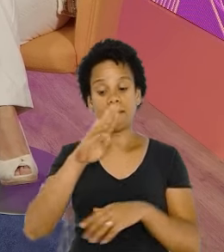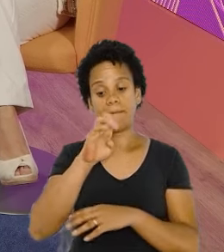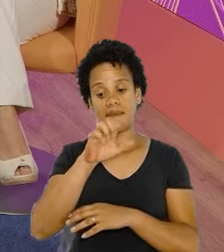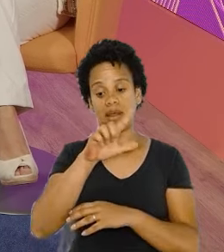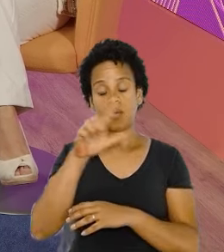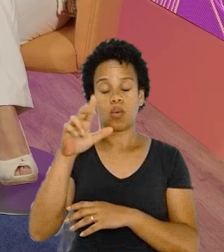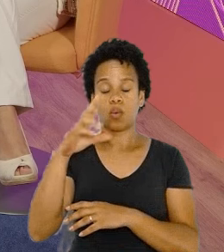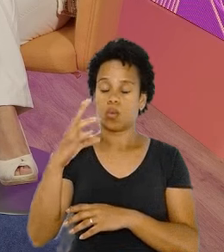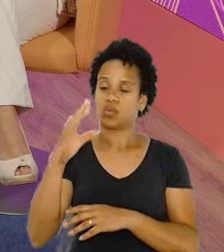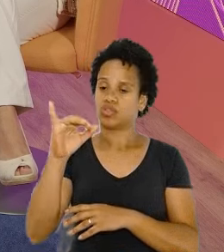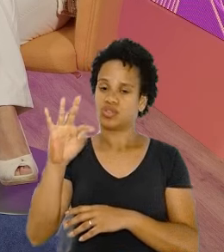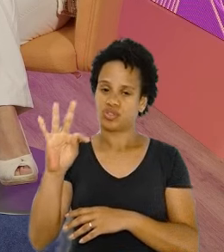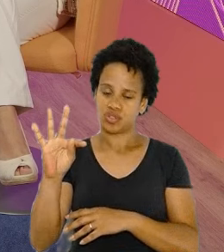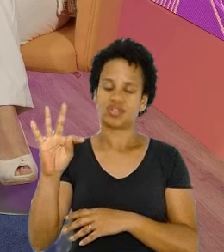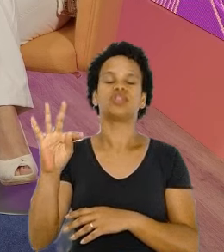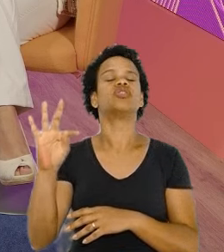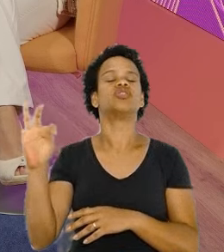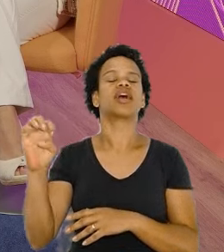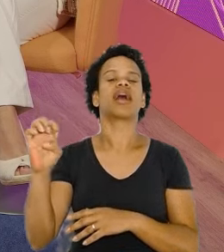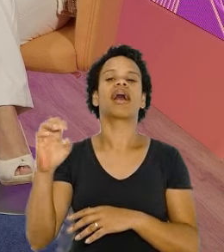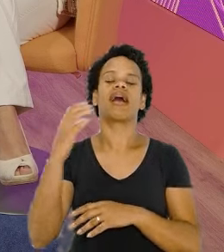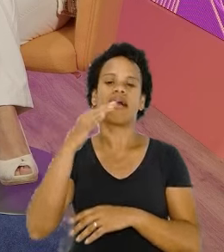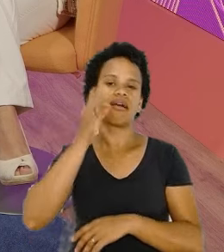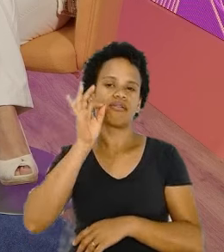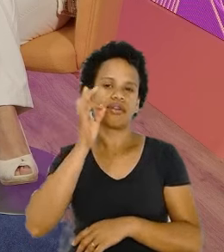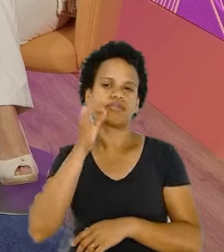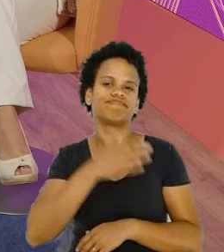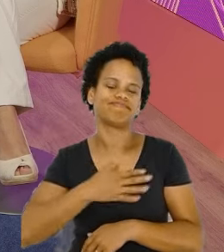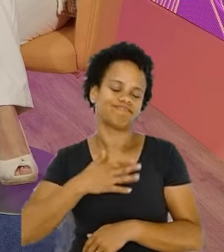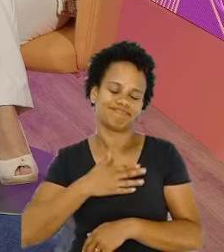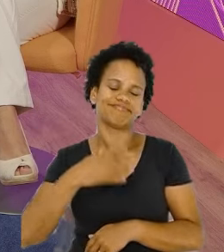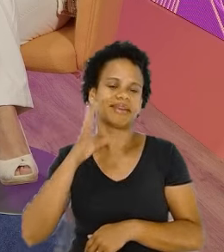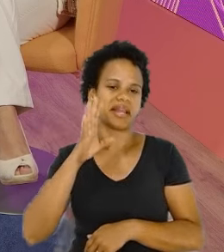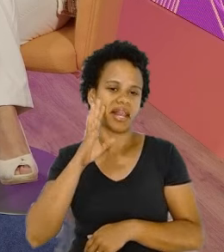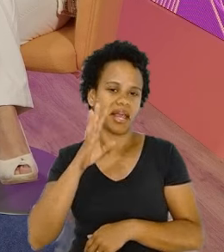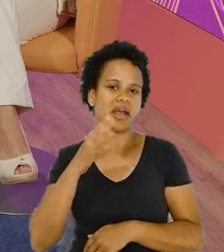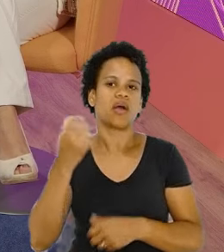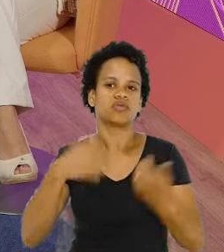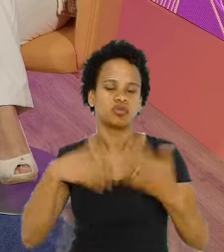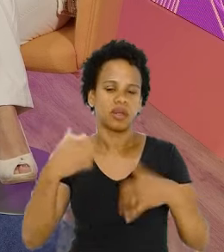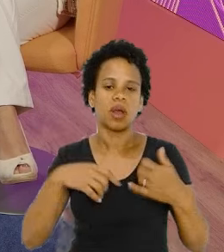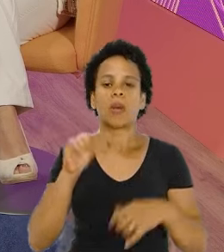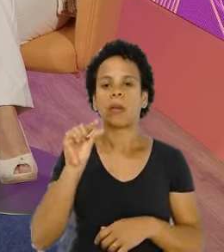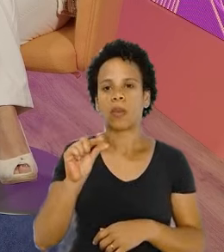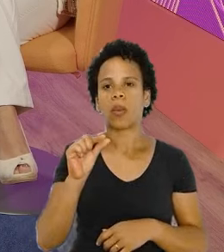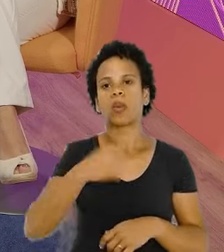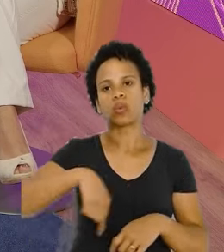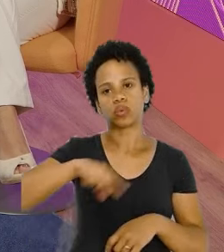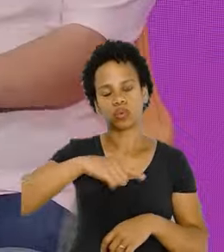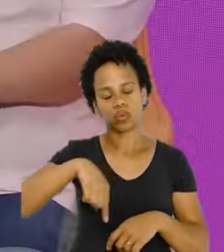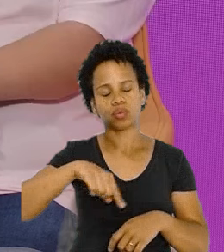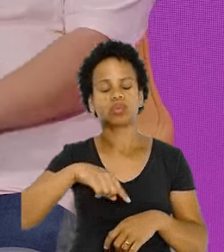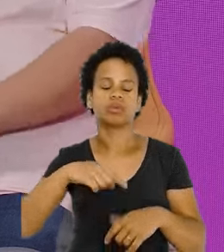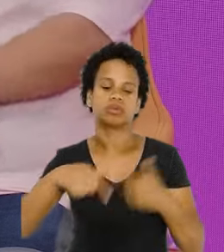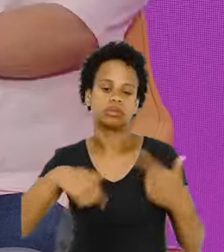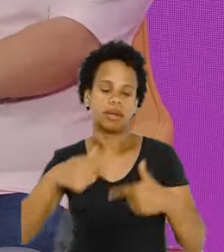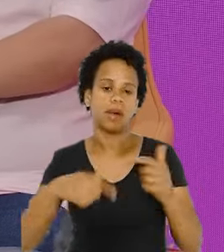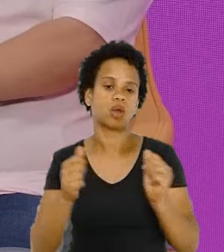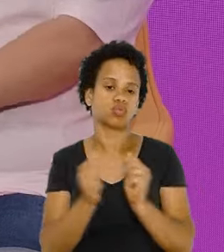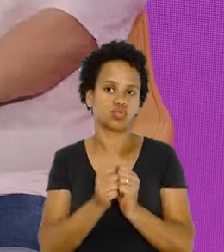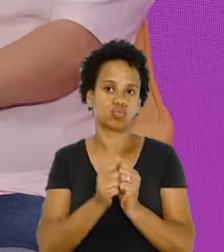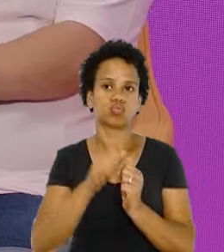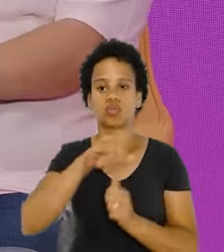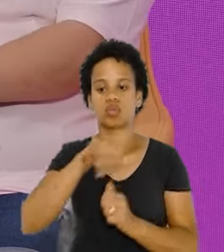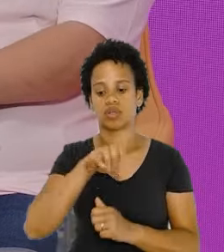seja bem-vinda muito obrigada pelo convite viu é muito legal poder falar um pouquinho do meu trabalho junto com a Jéssica junto com os